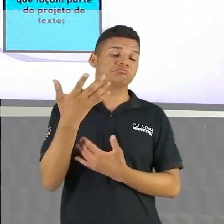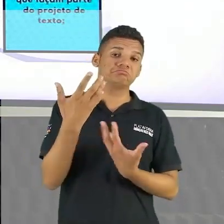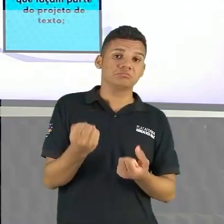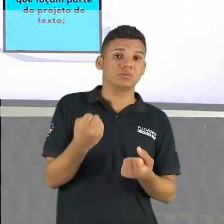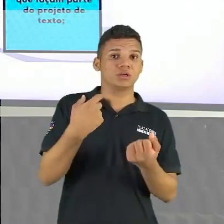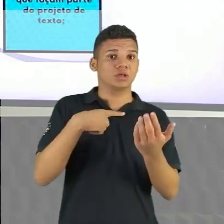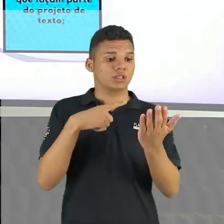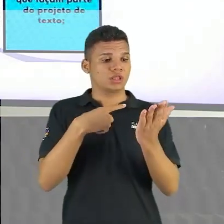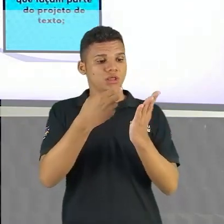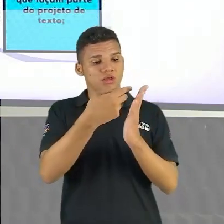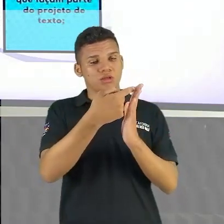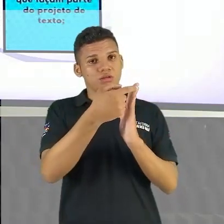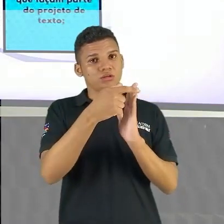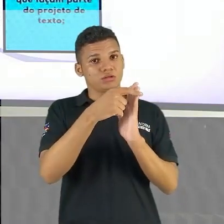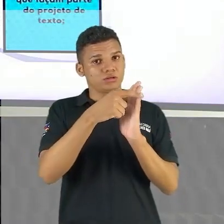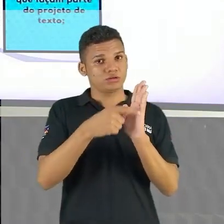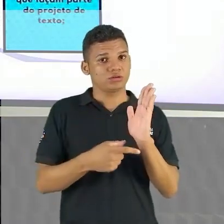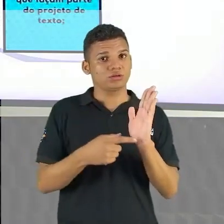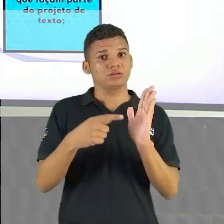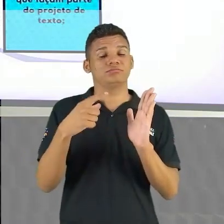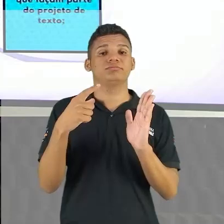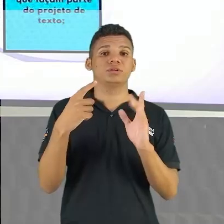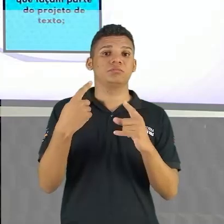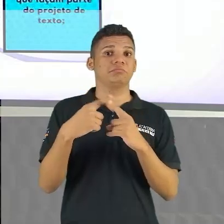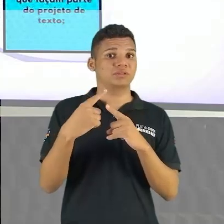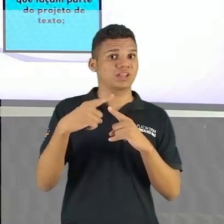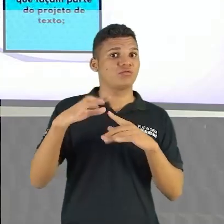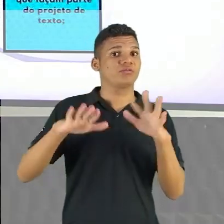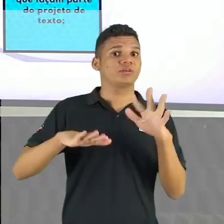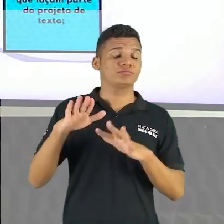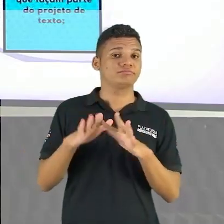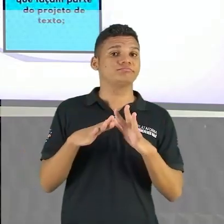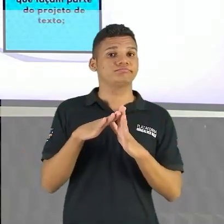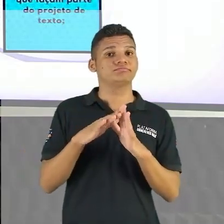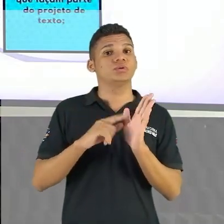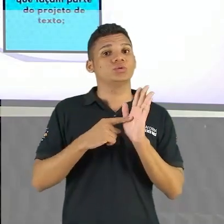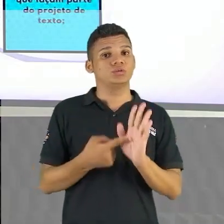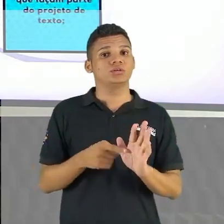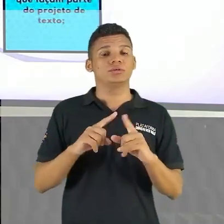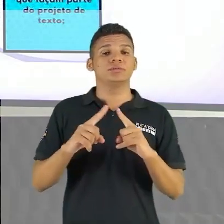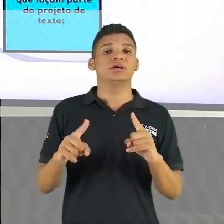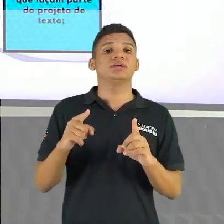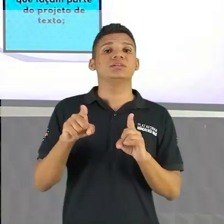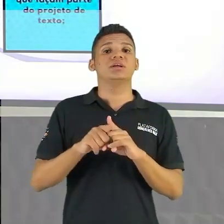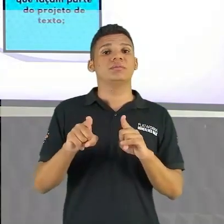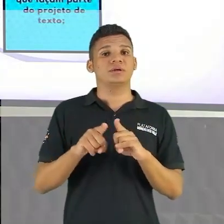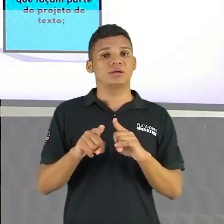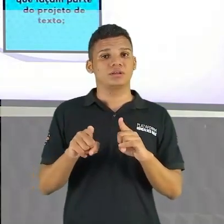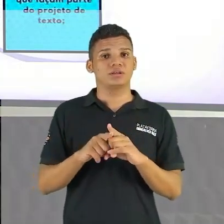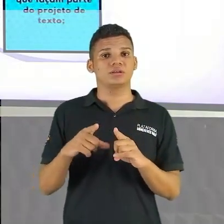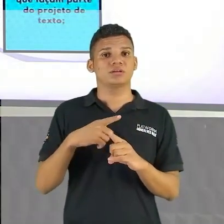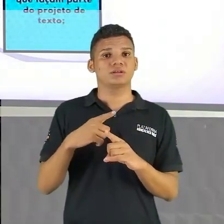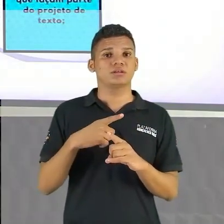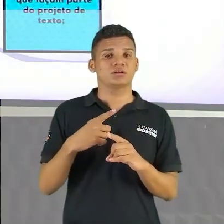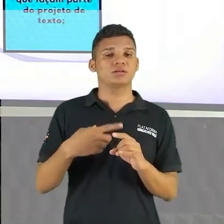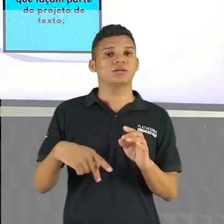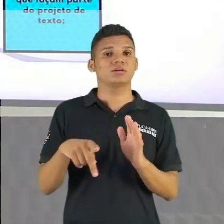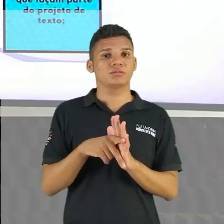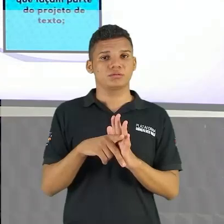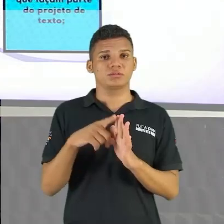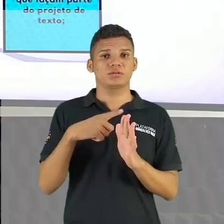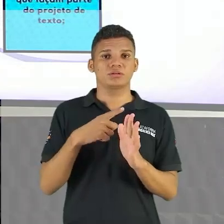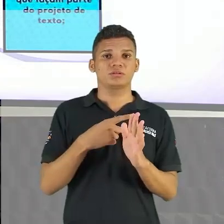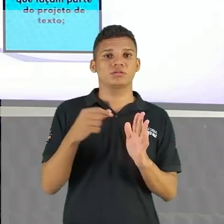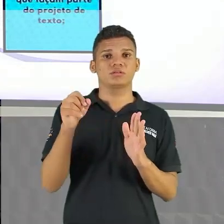ultrapassagem dos limites isso pode comprometer a sua nota também Além disso nós temos ali também uma parte